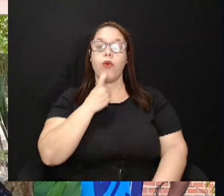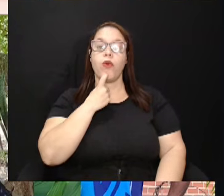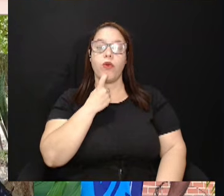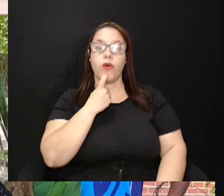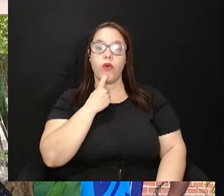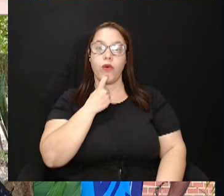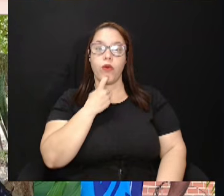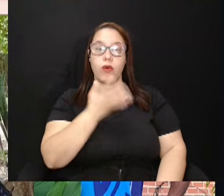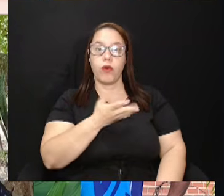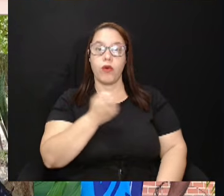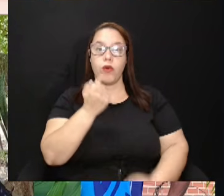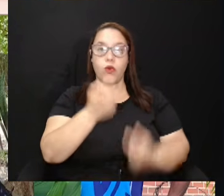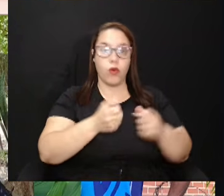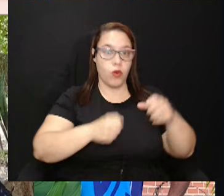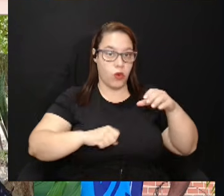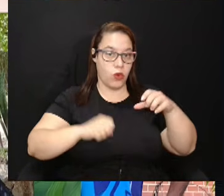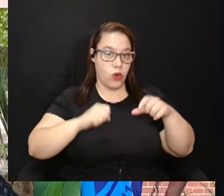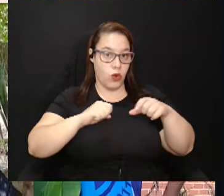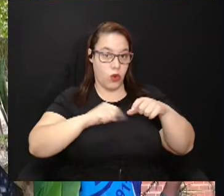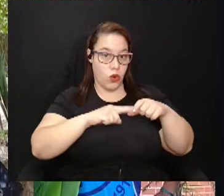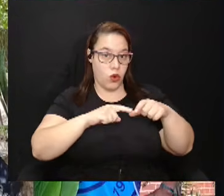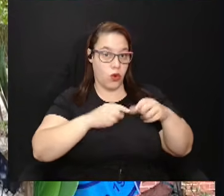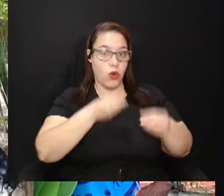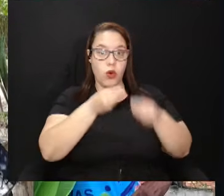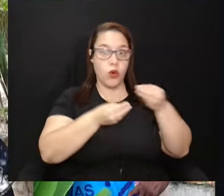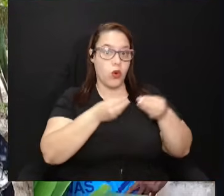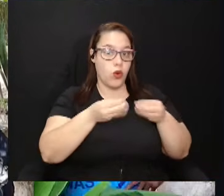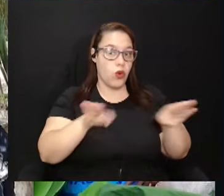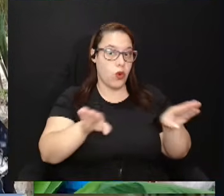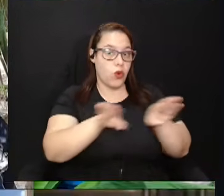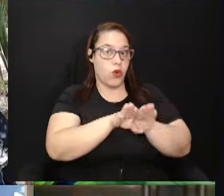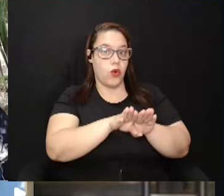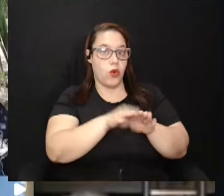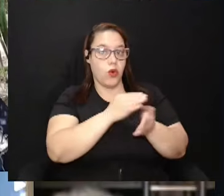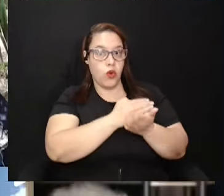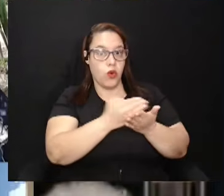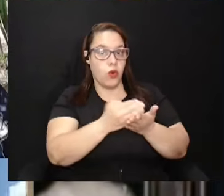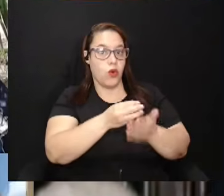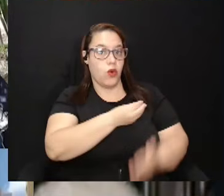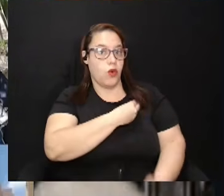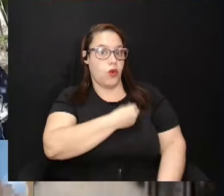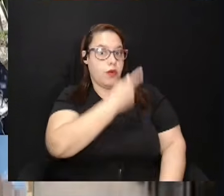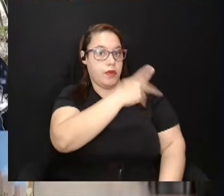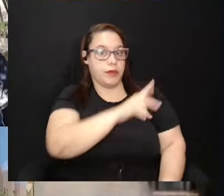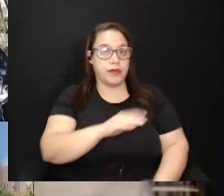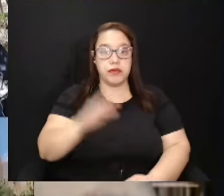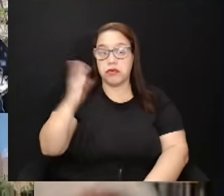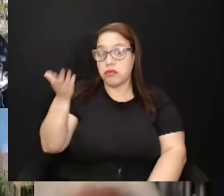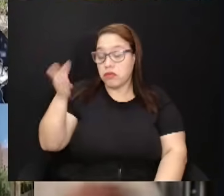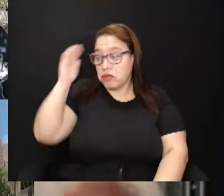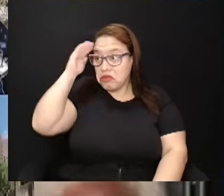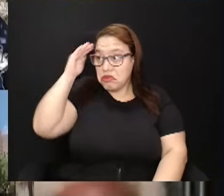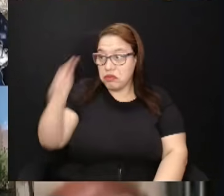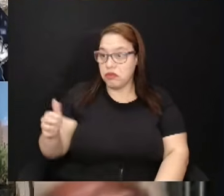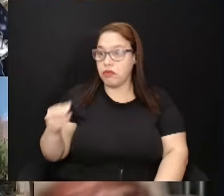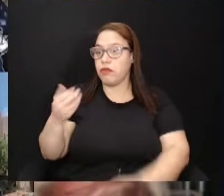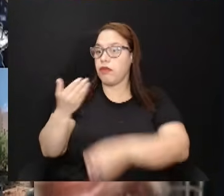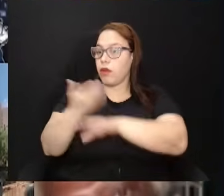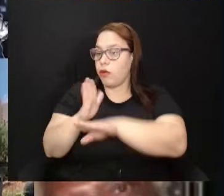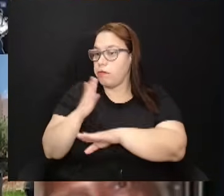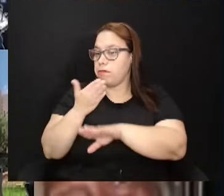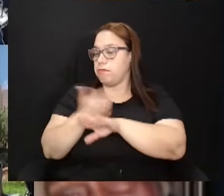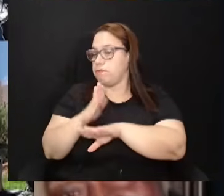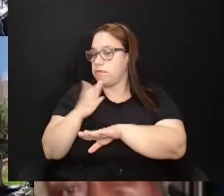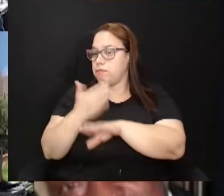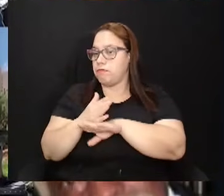sobre o futebol já, e como que o futebol entrou na sua vida? Bom, a princípio eu estava treinando na Ponte